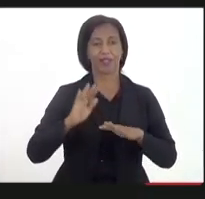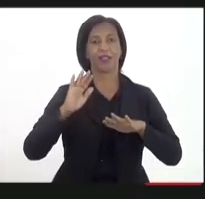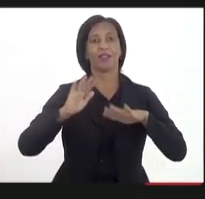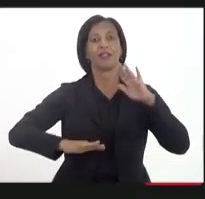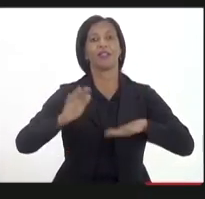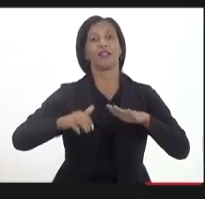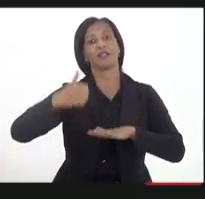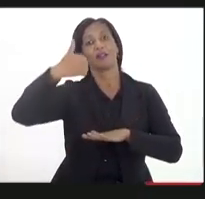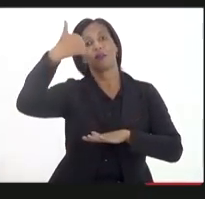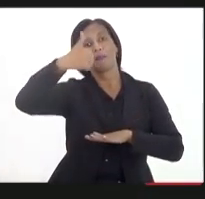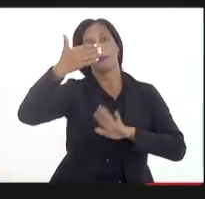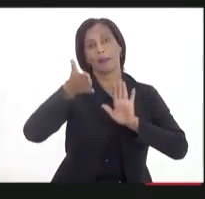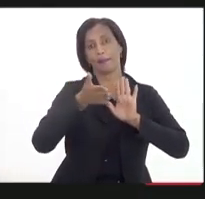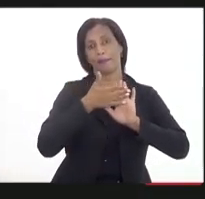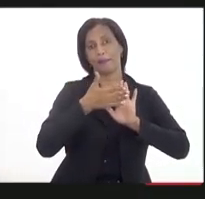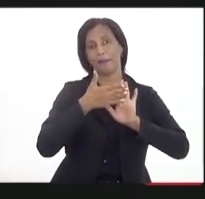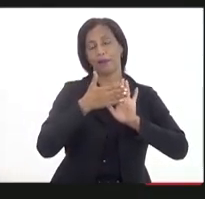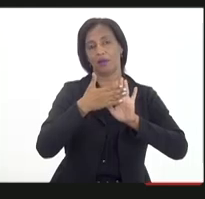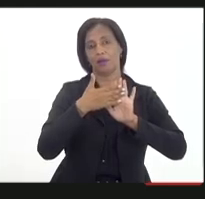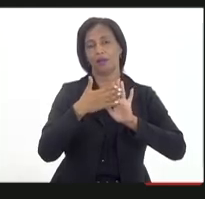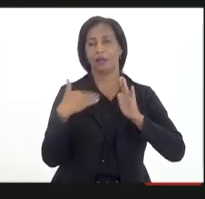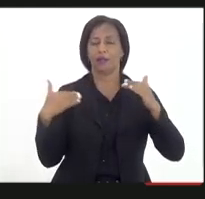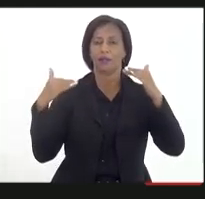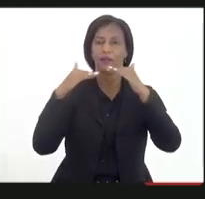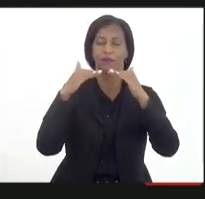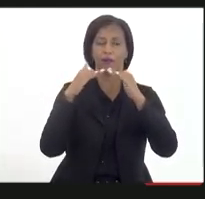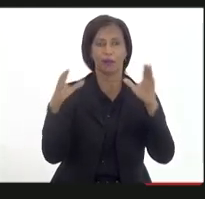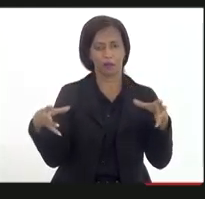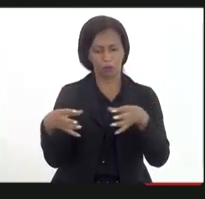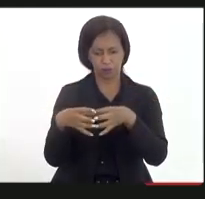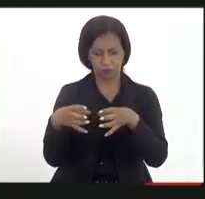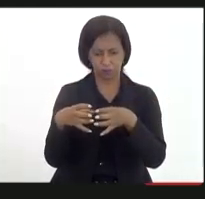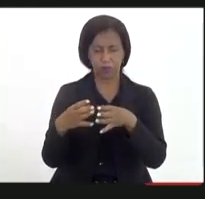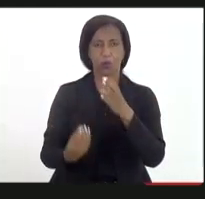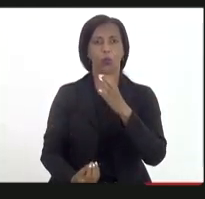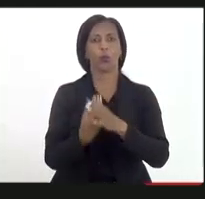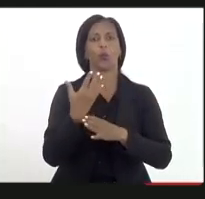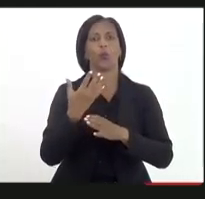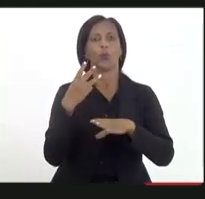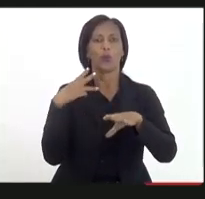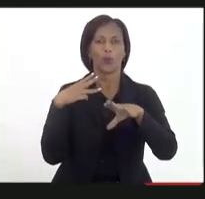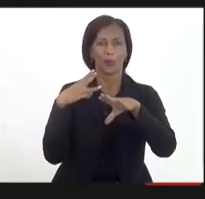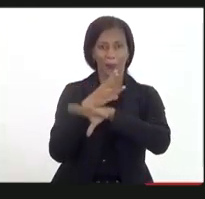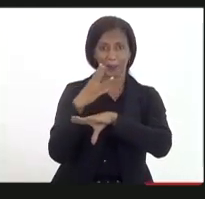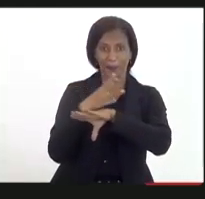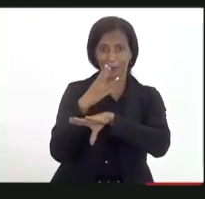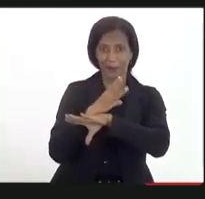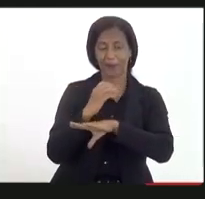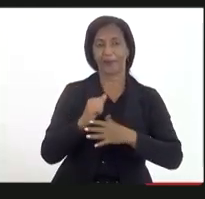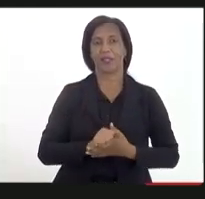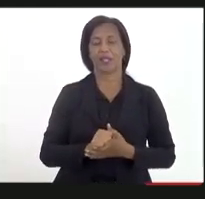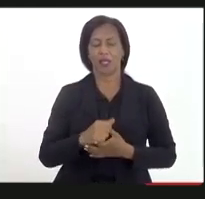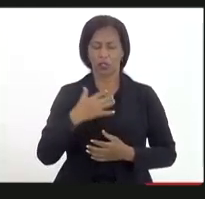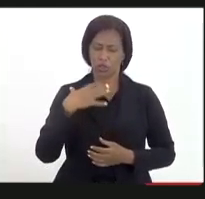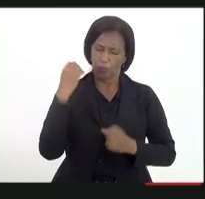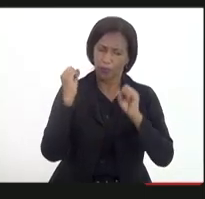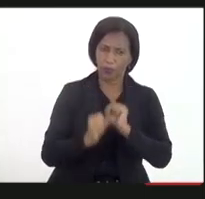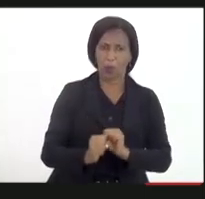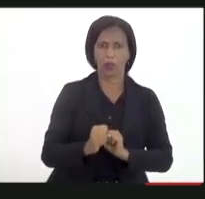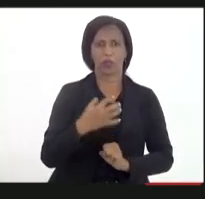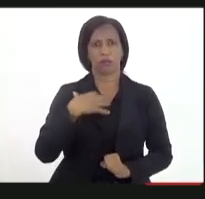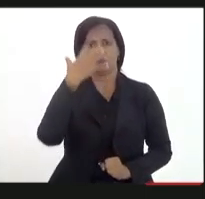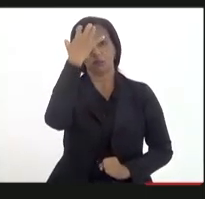questão da pauta é só parecer favorável para criação do grupo de WhatsApp que a gente possa ter celeridade e agilidade